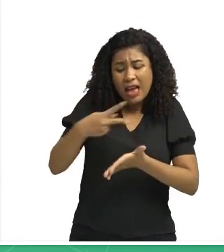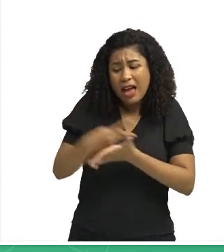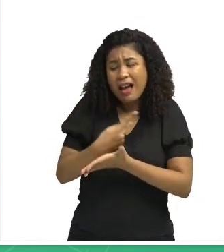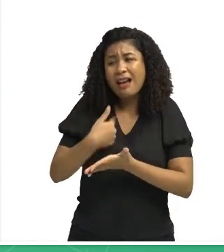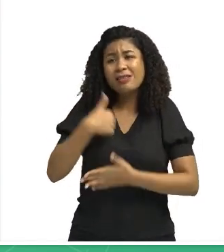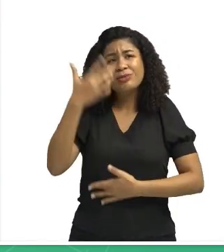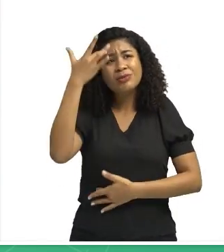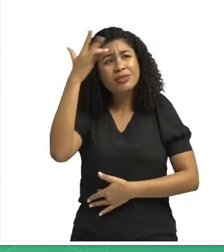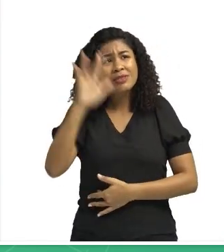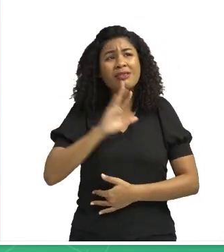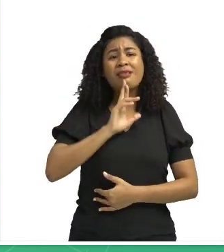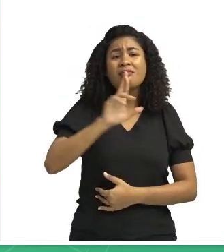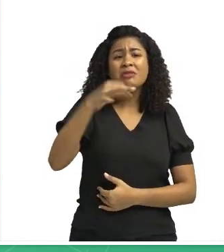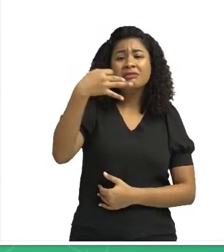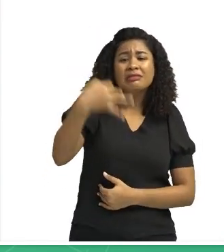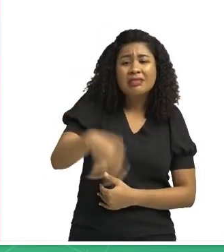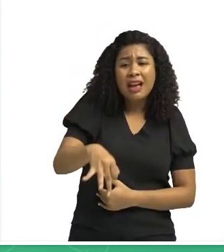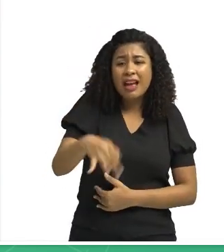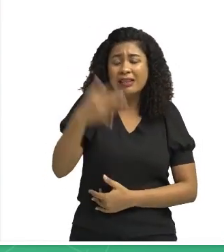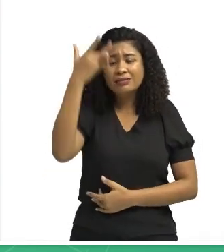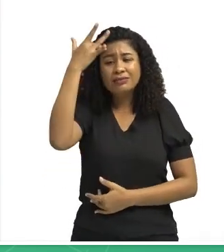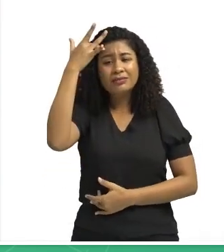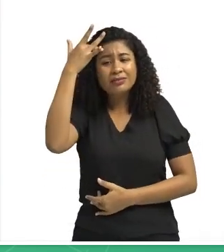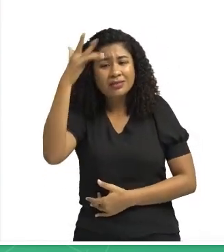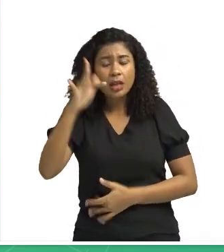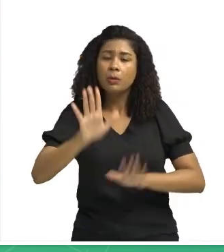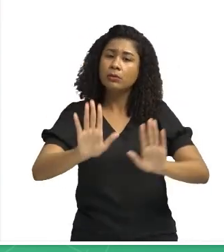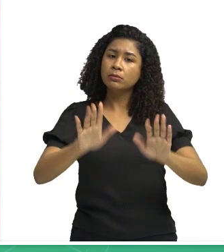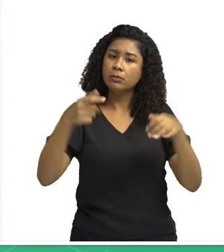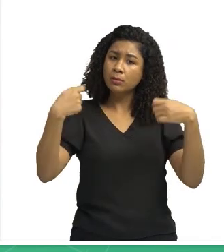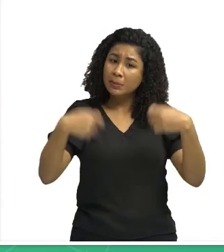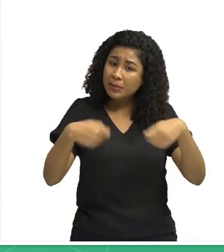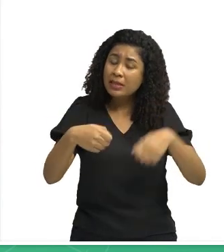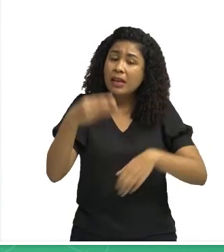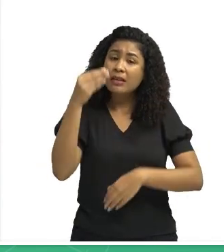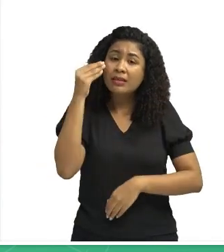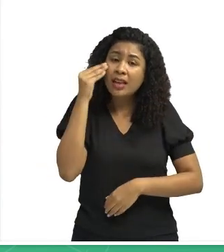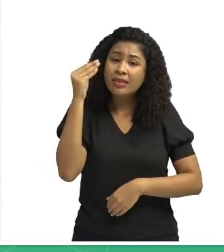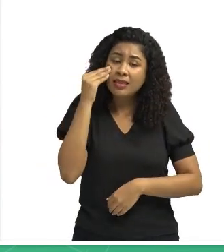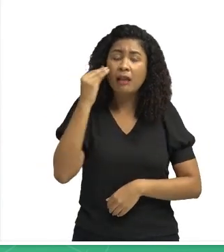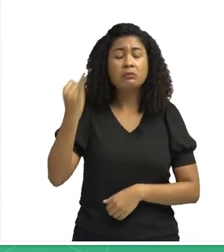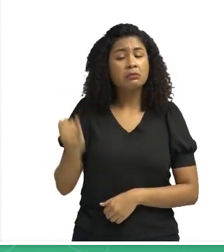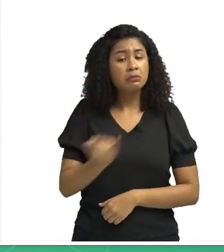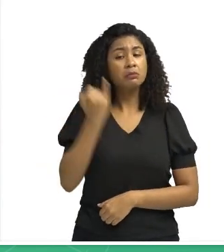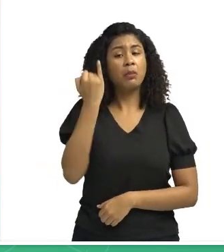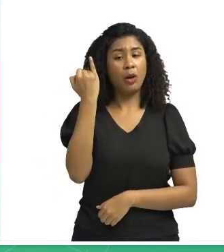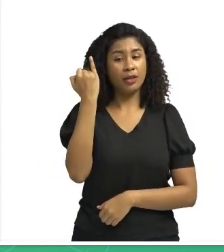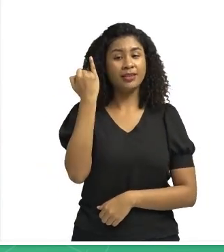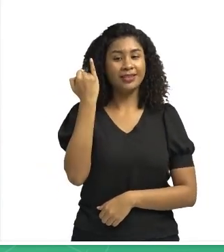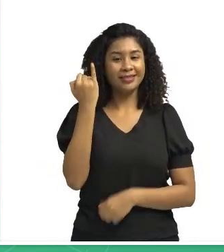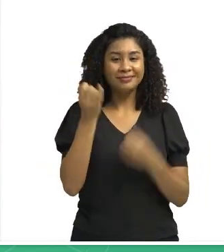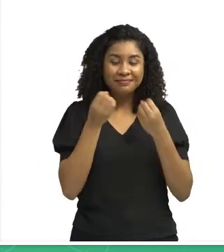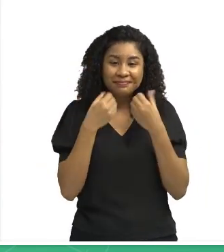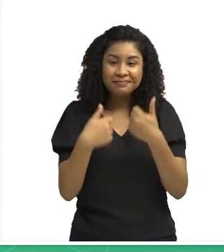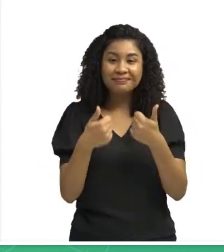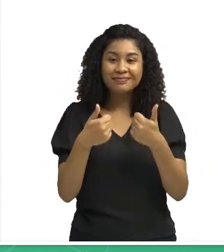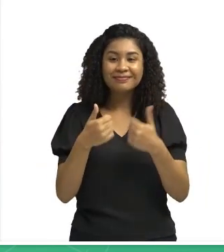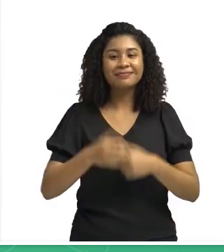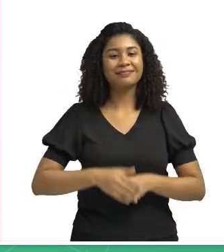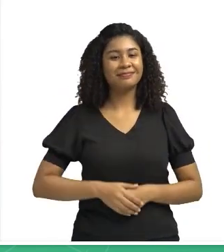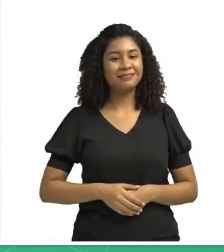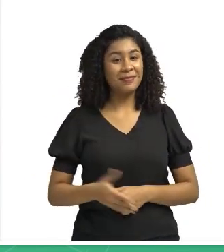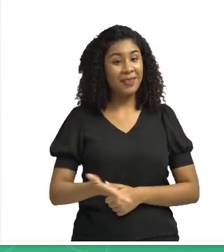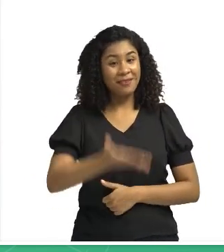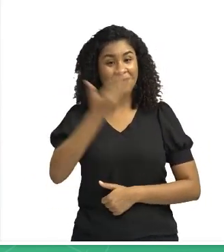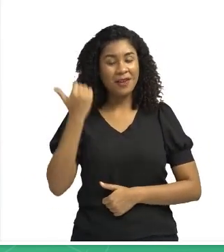certo. Tente, o importante é tentar, tudo bem? Conto com vocês. E vamos ao nosso gabarito